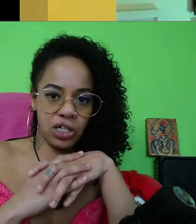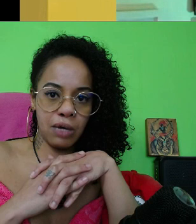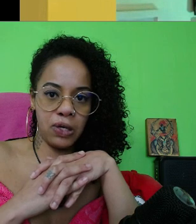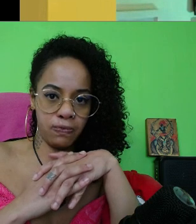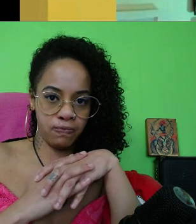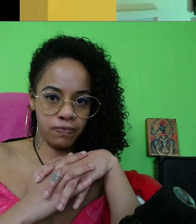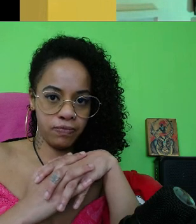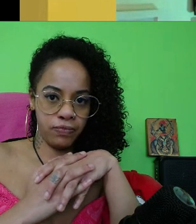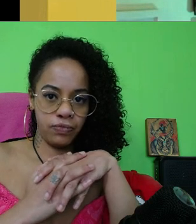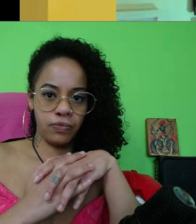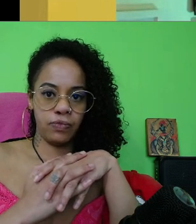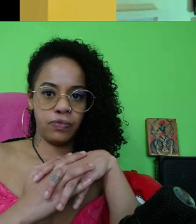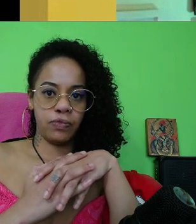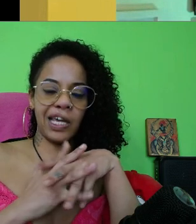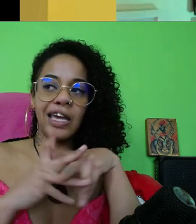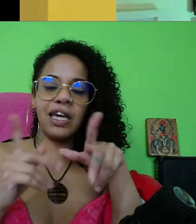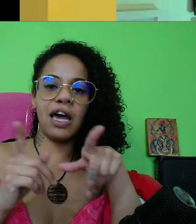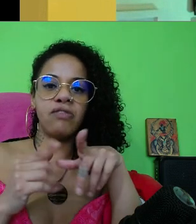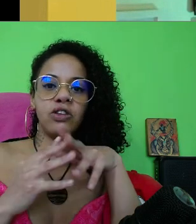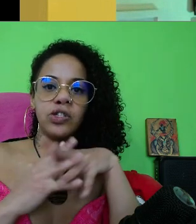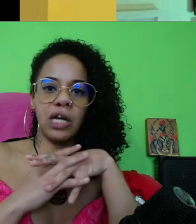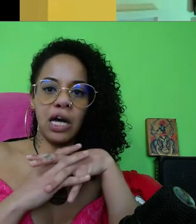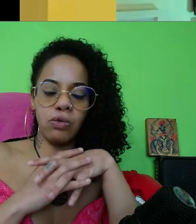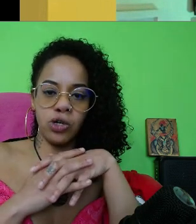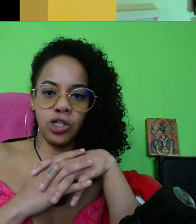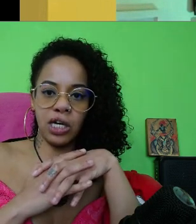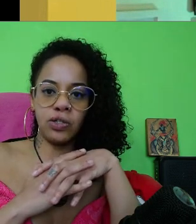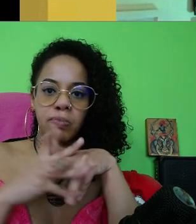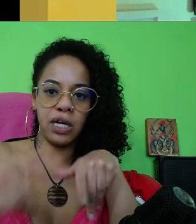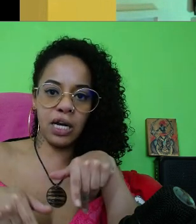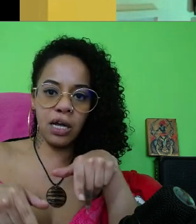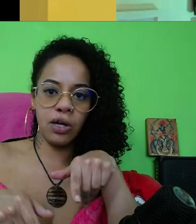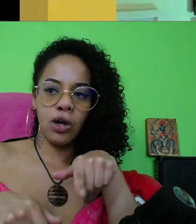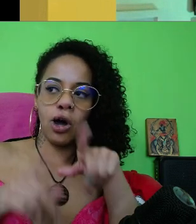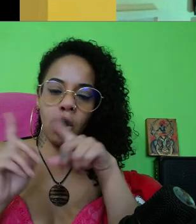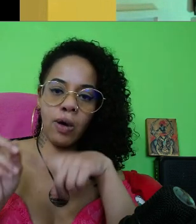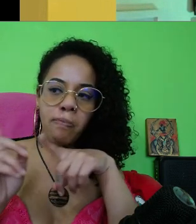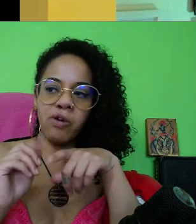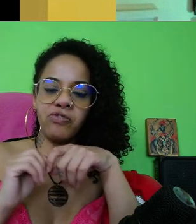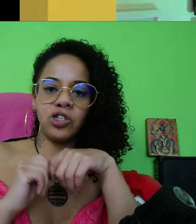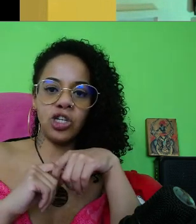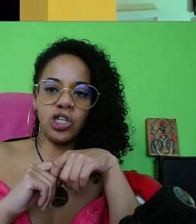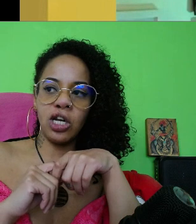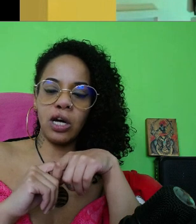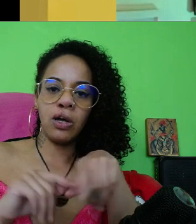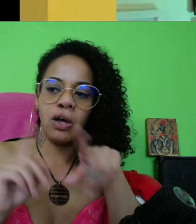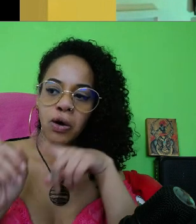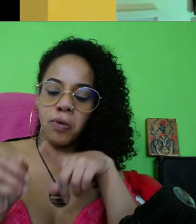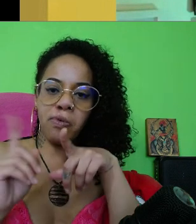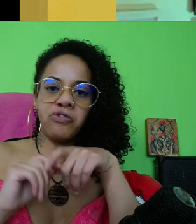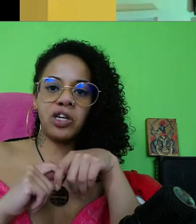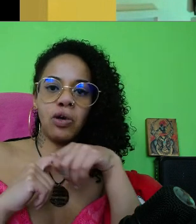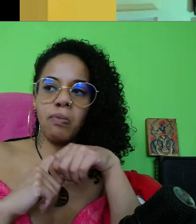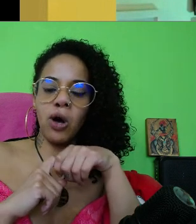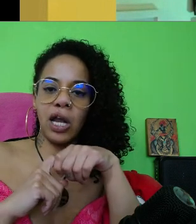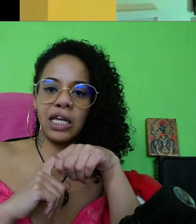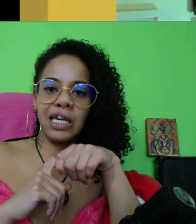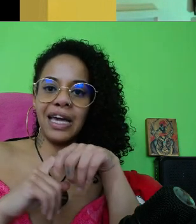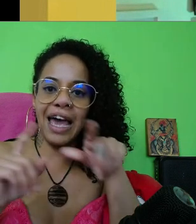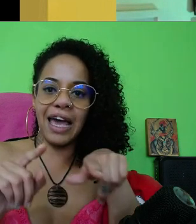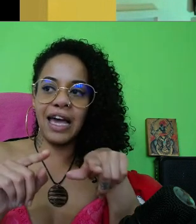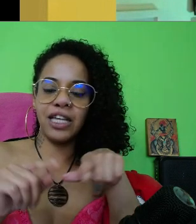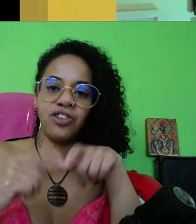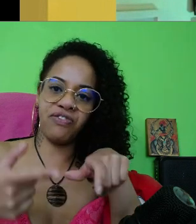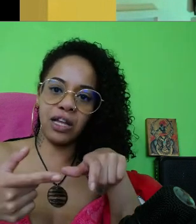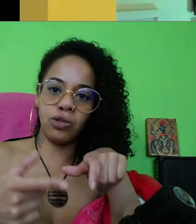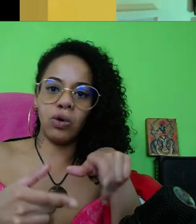escravização quem que é a revolucionário hoje é soberana ou é o povo indígena o povo quilombola